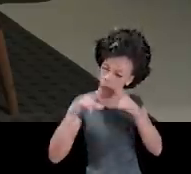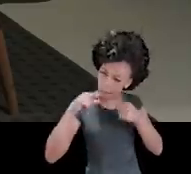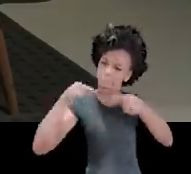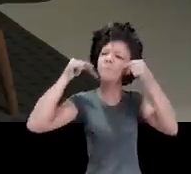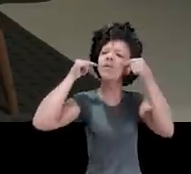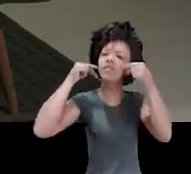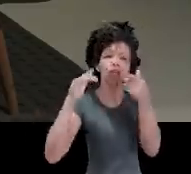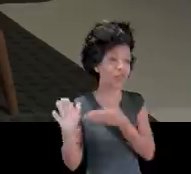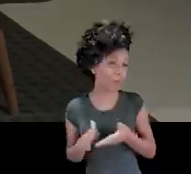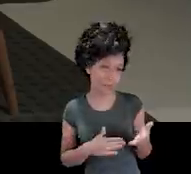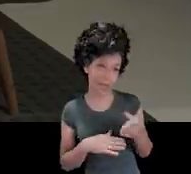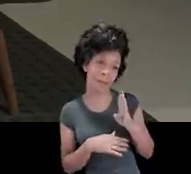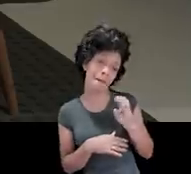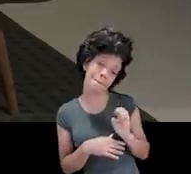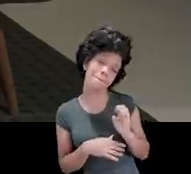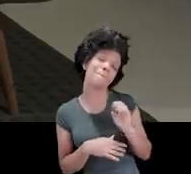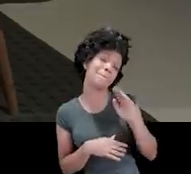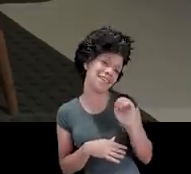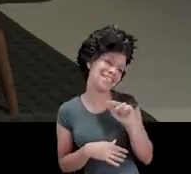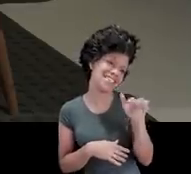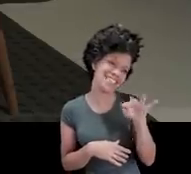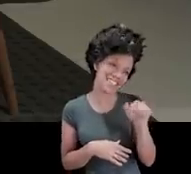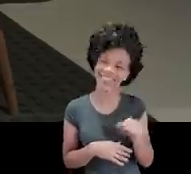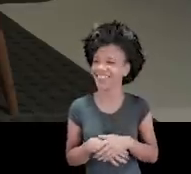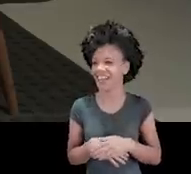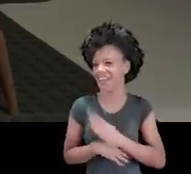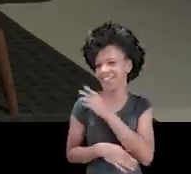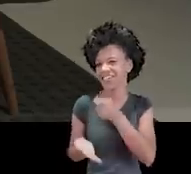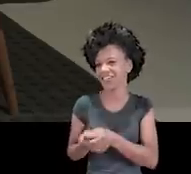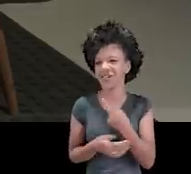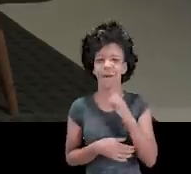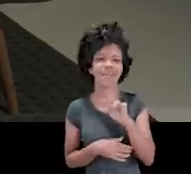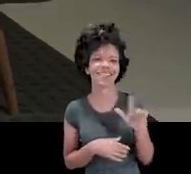um bigodão maior pra não dar zebra. Sargento Pincel. Um aninho de Sargento Pincel.